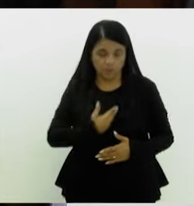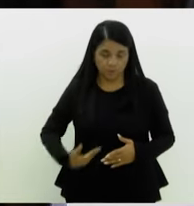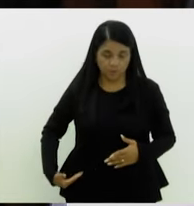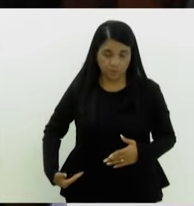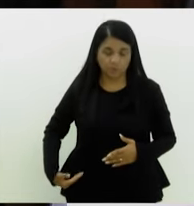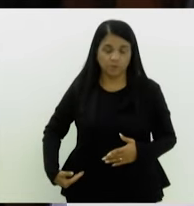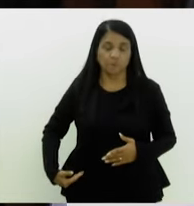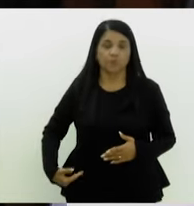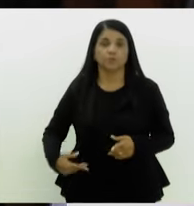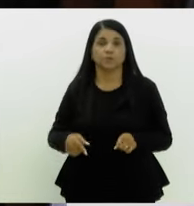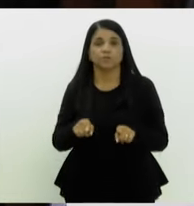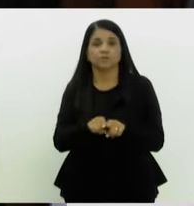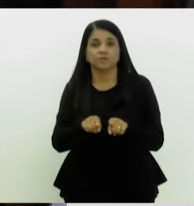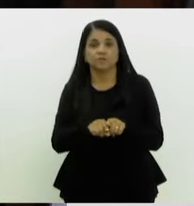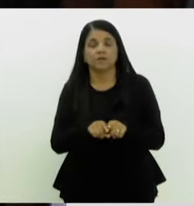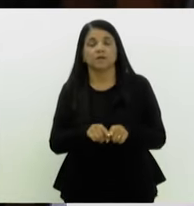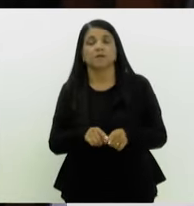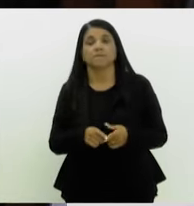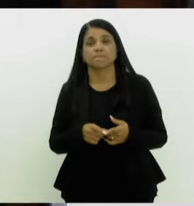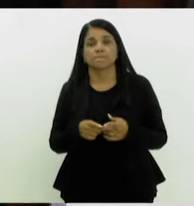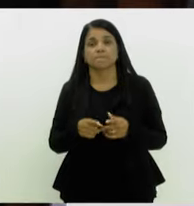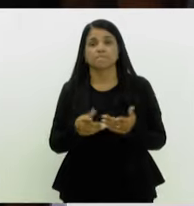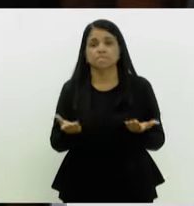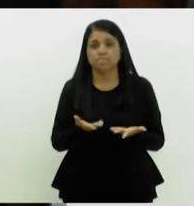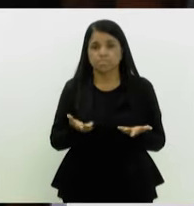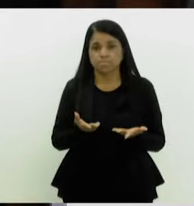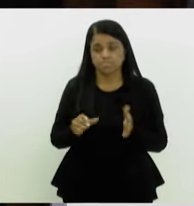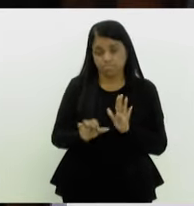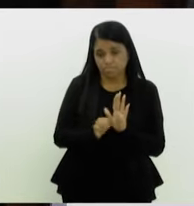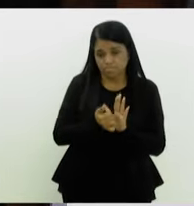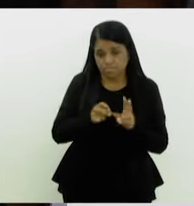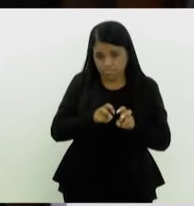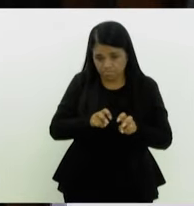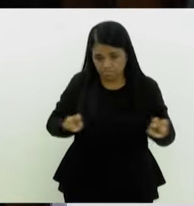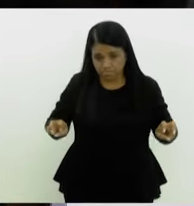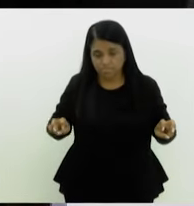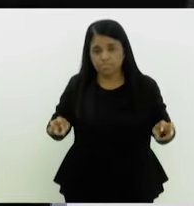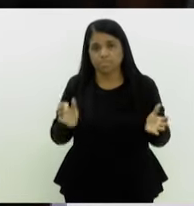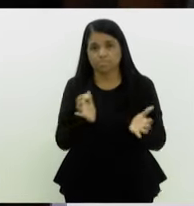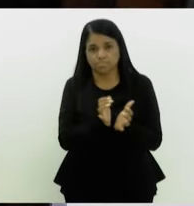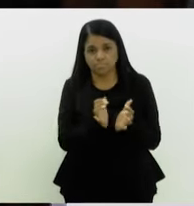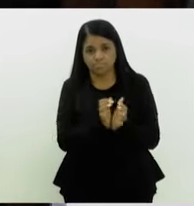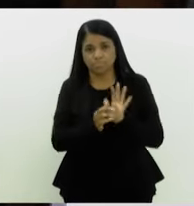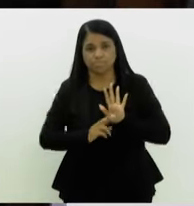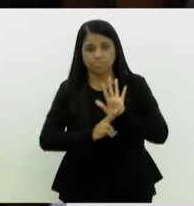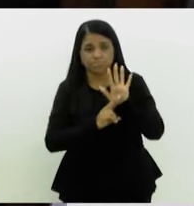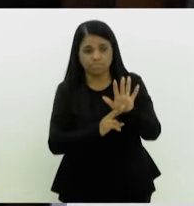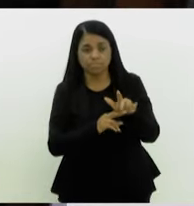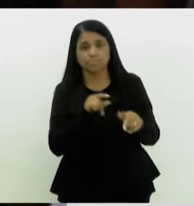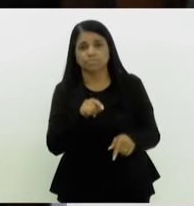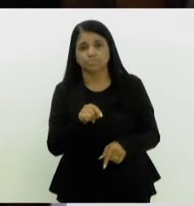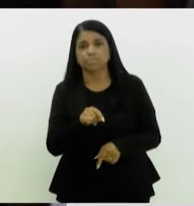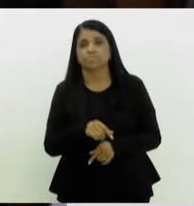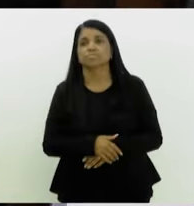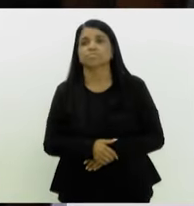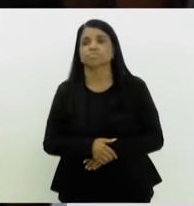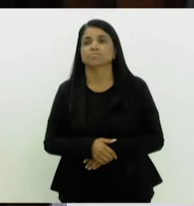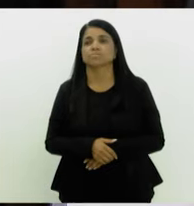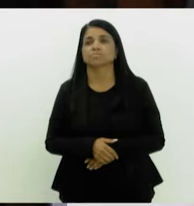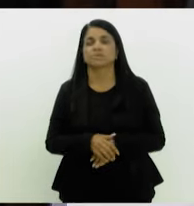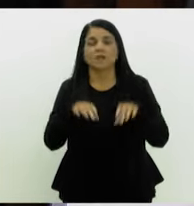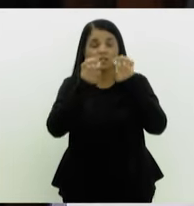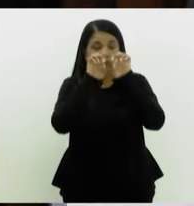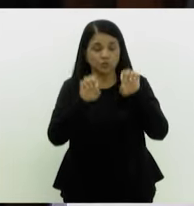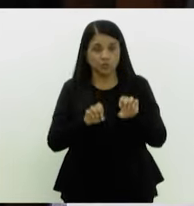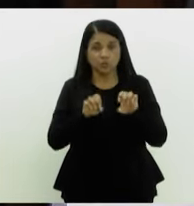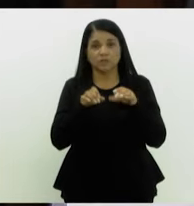a importância Então nesse primeiro painel a gente vai trazer justamente essas representantes representando a estrutura